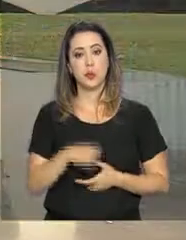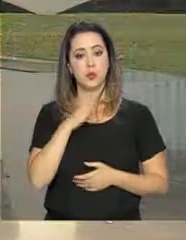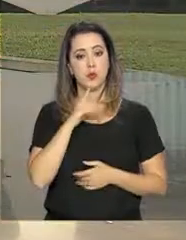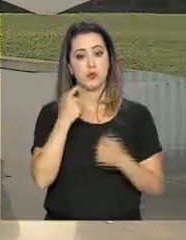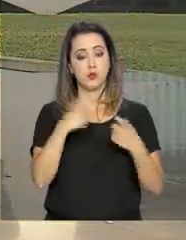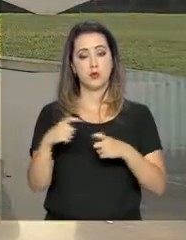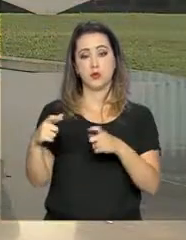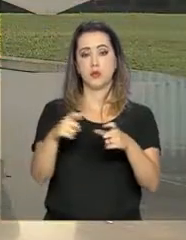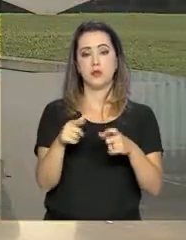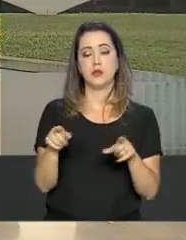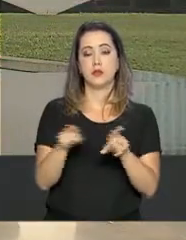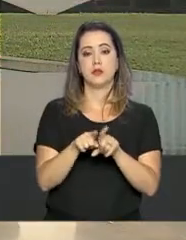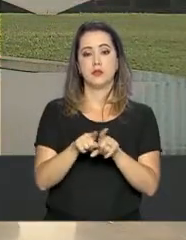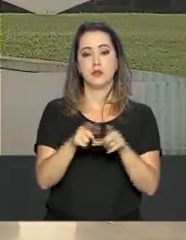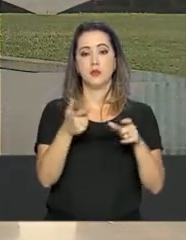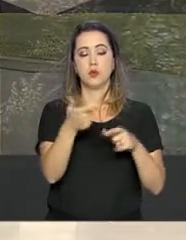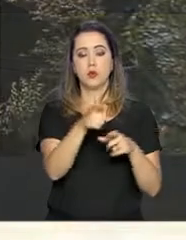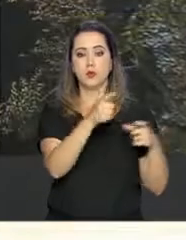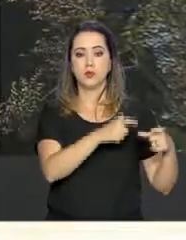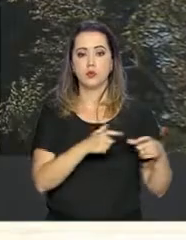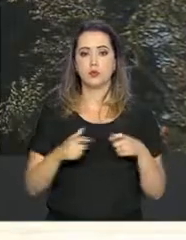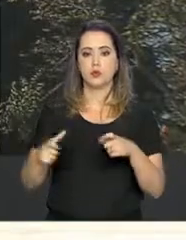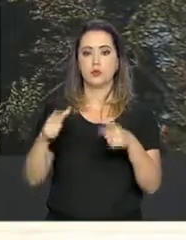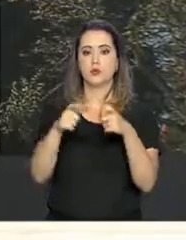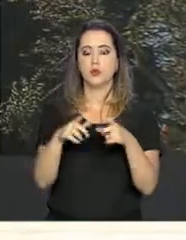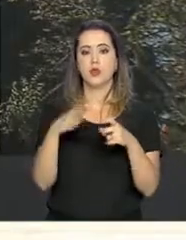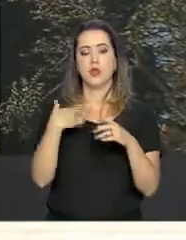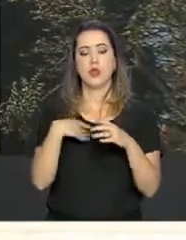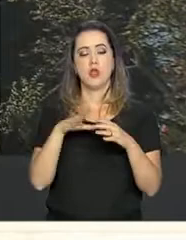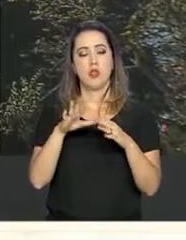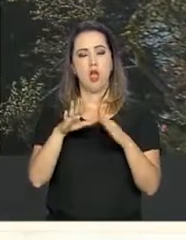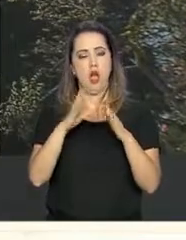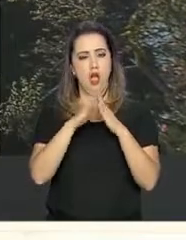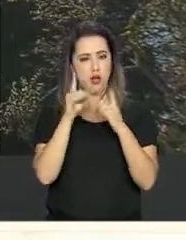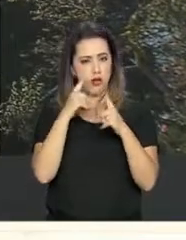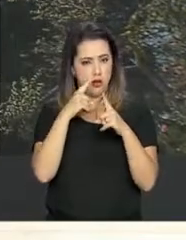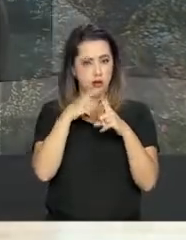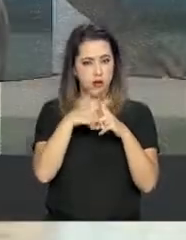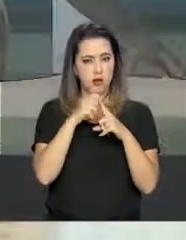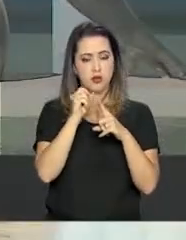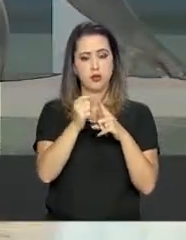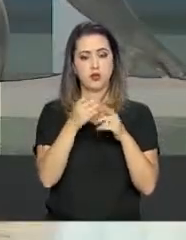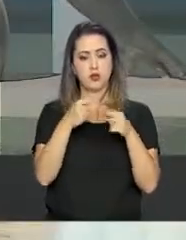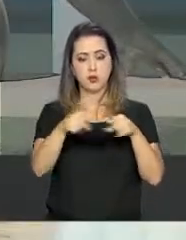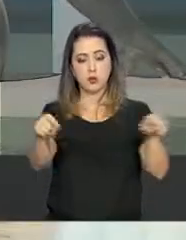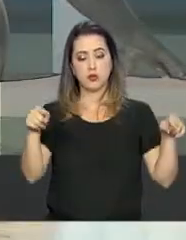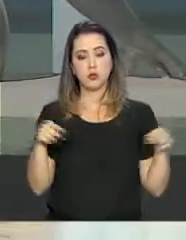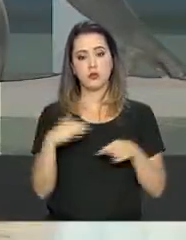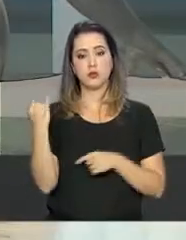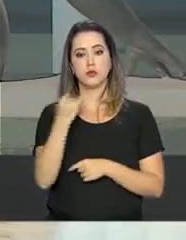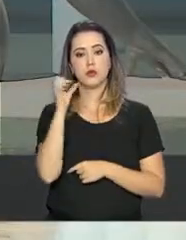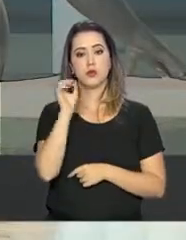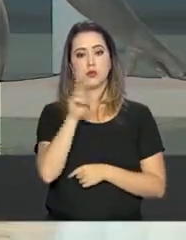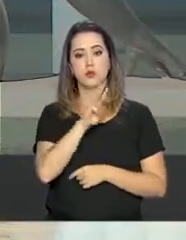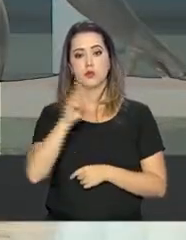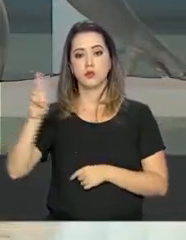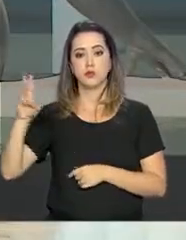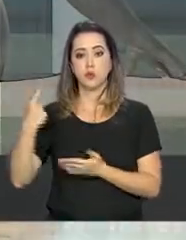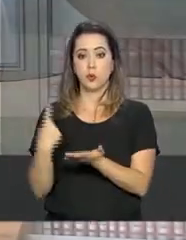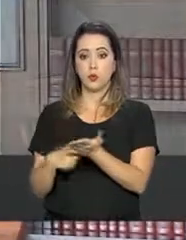outras áreas do palácio da alvorada como a capela e salão nobre é só agendar a visita pelo site da presidência da